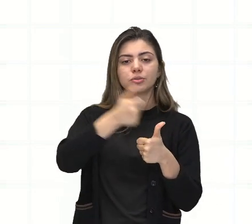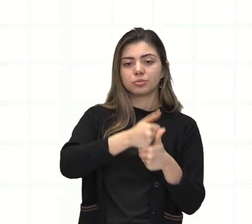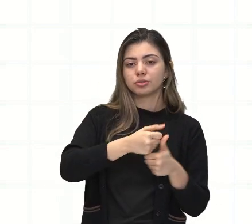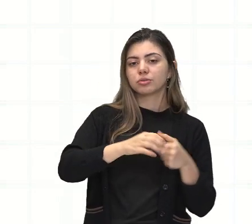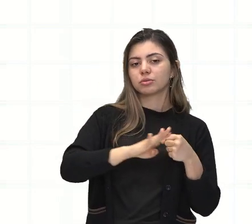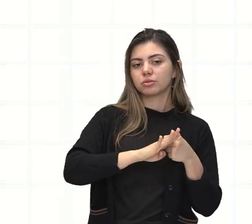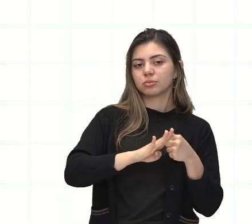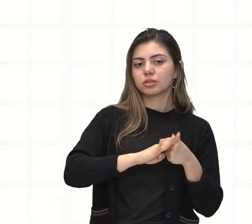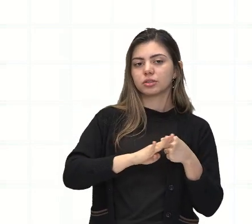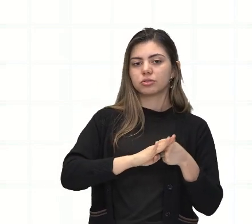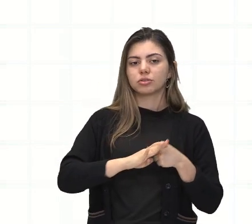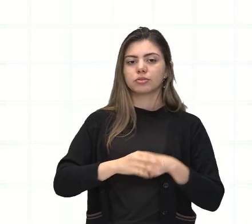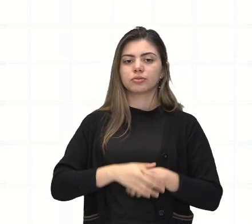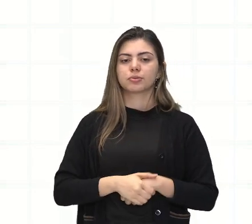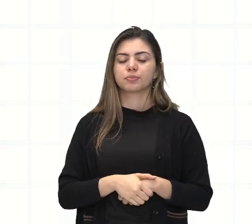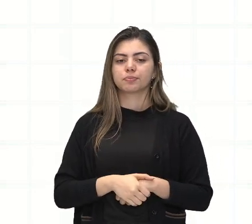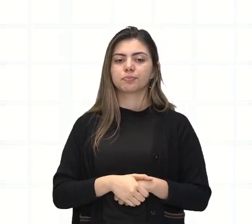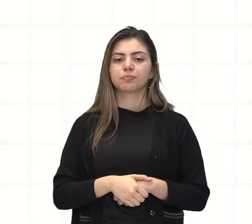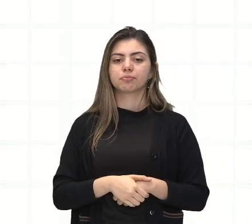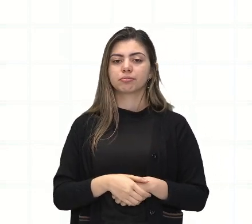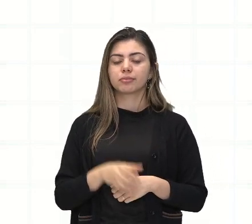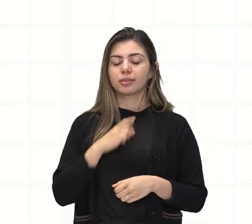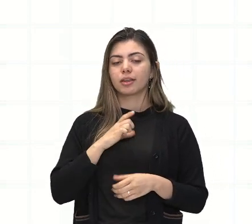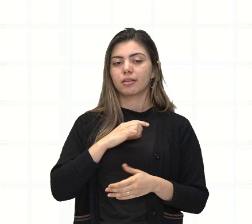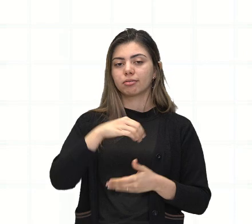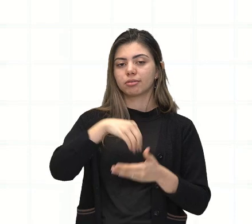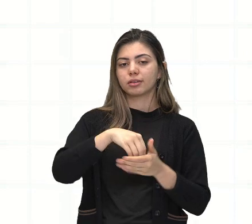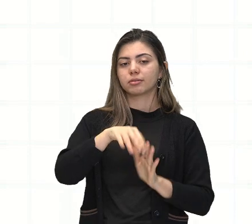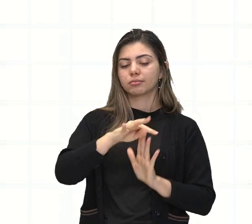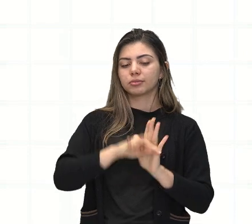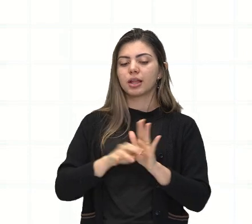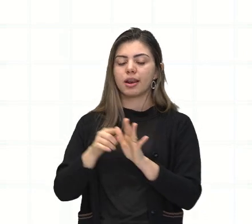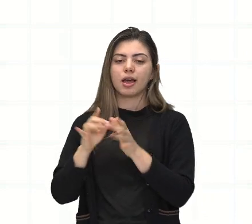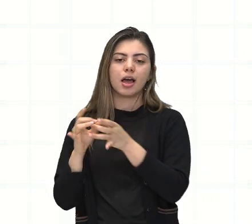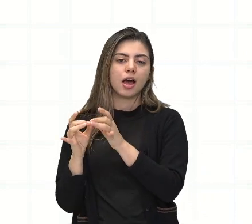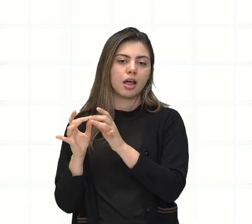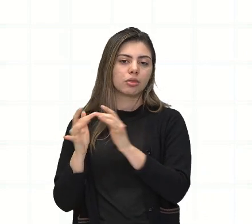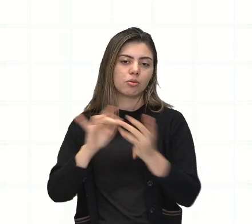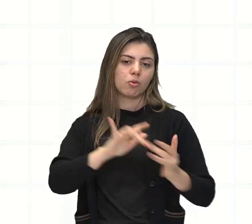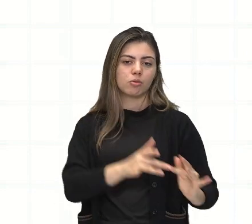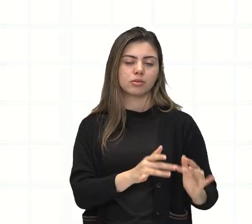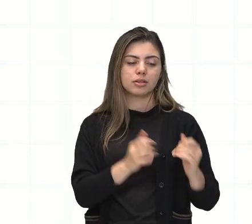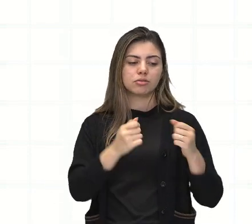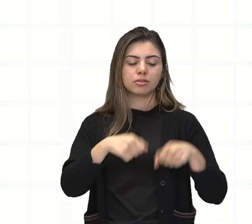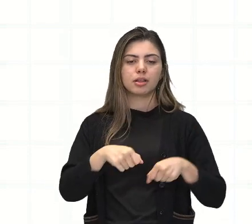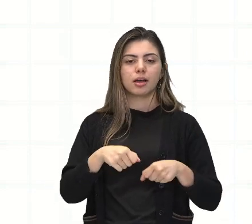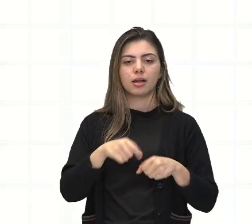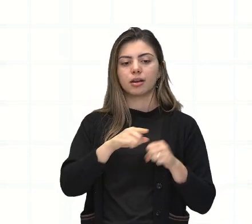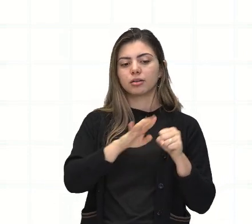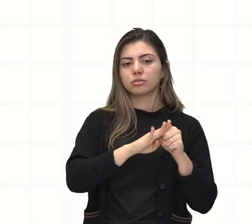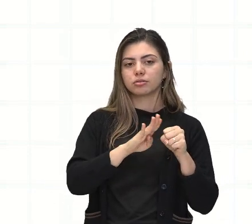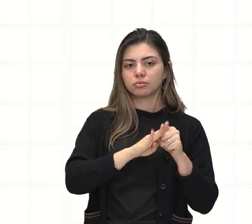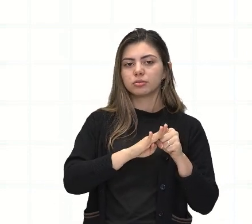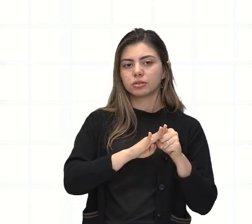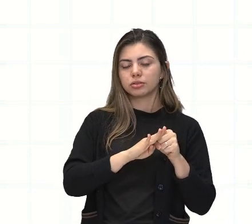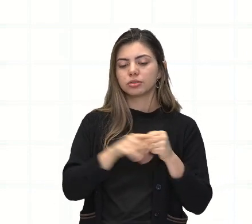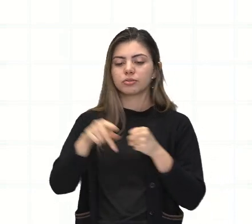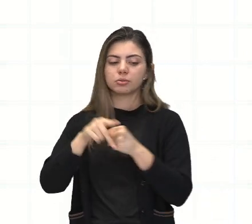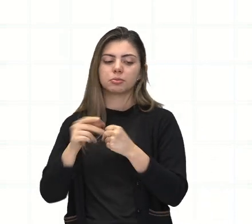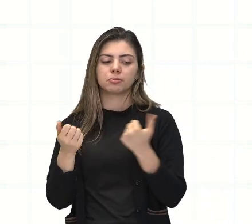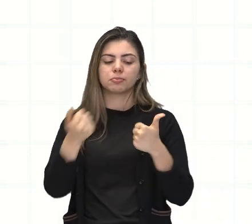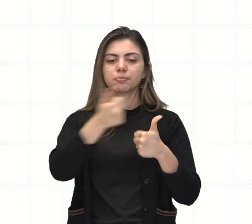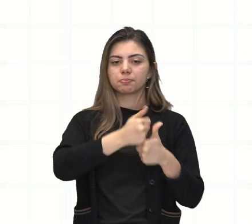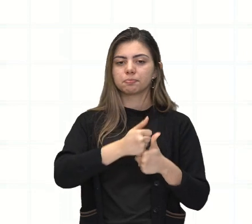substantivo, previamente enunciado num contexto substituindo, certo? Então,